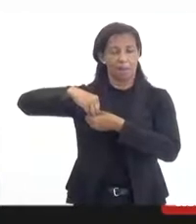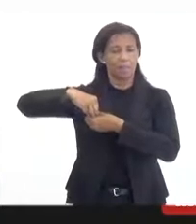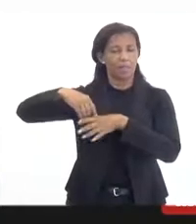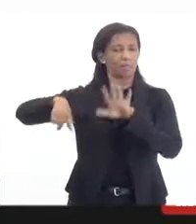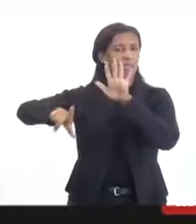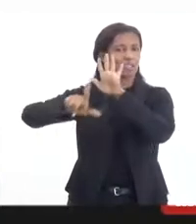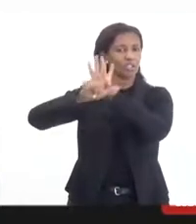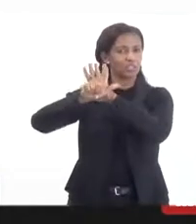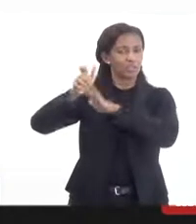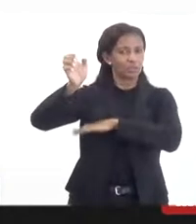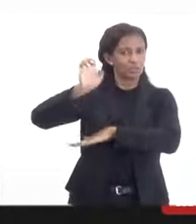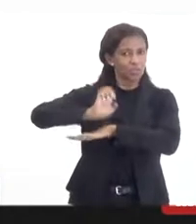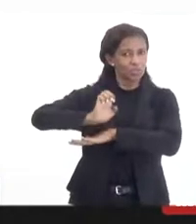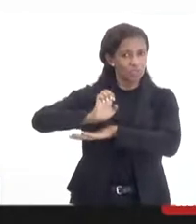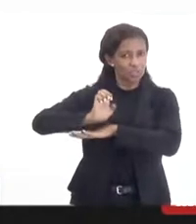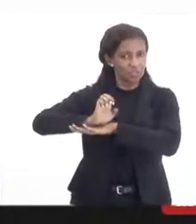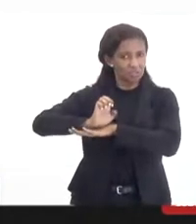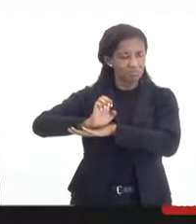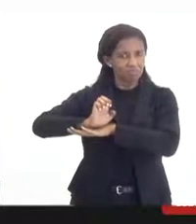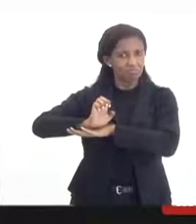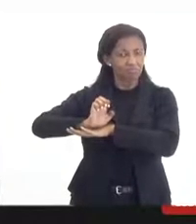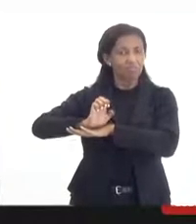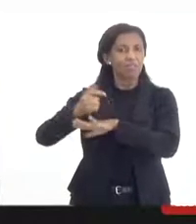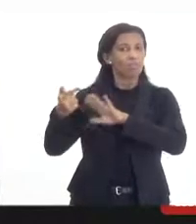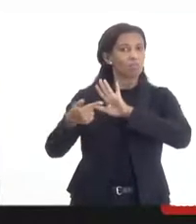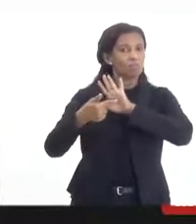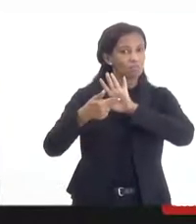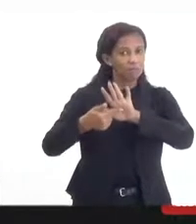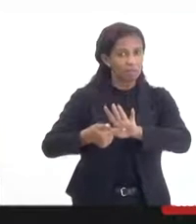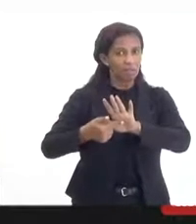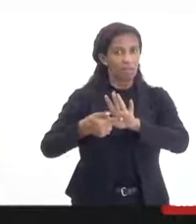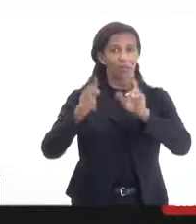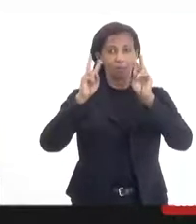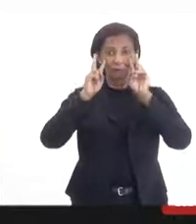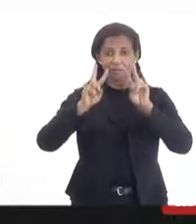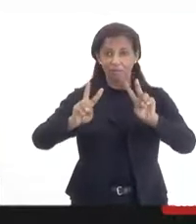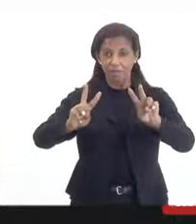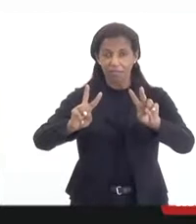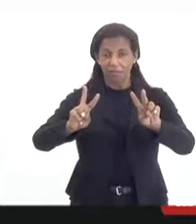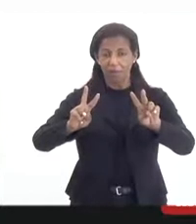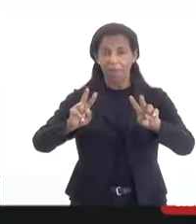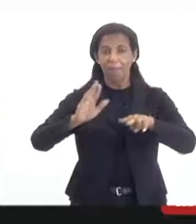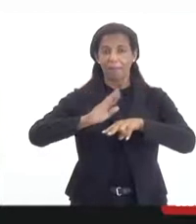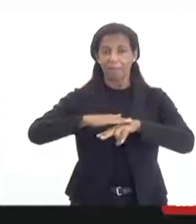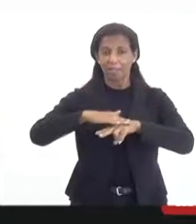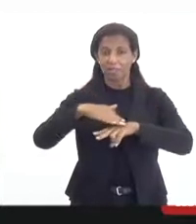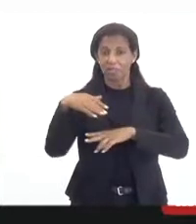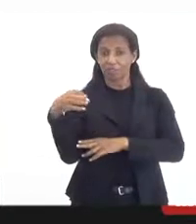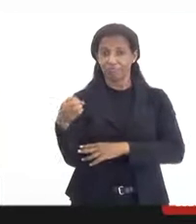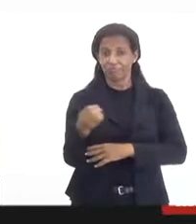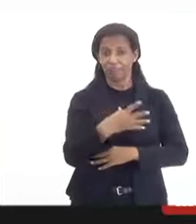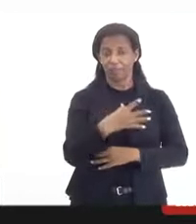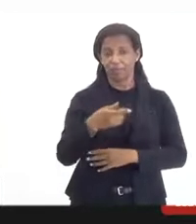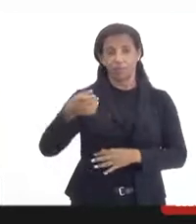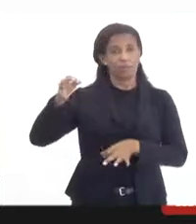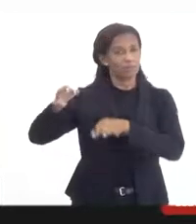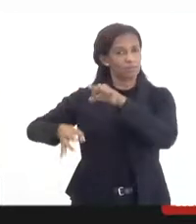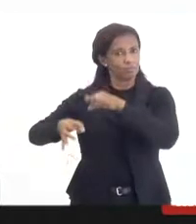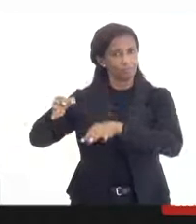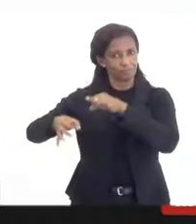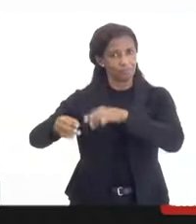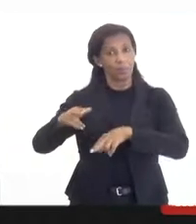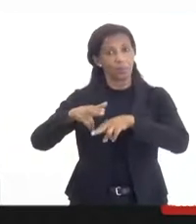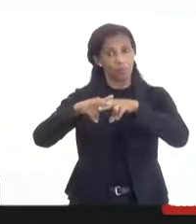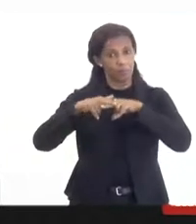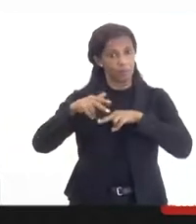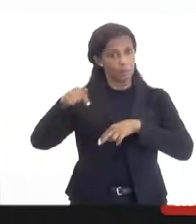legislação estadual, refletindo a visão mais atual dos tribunais. Então, por esse motivo,